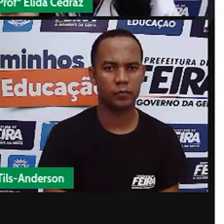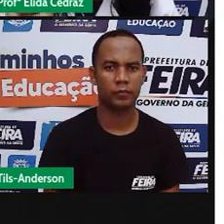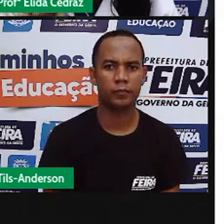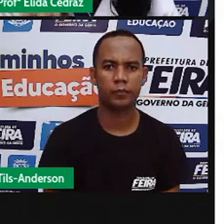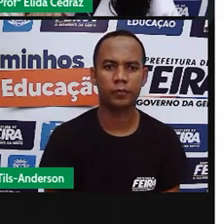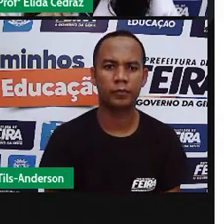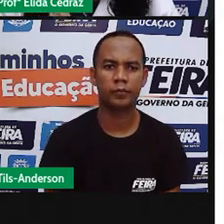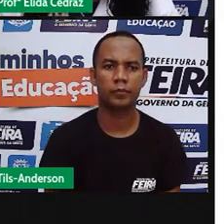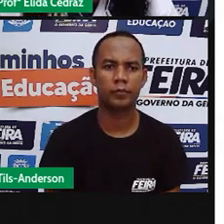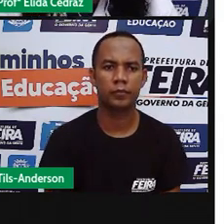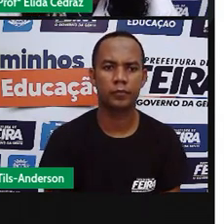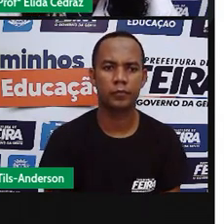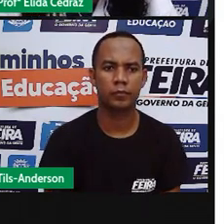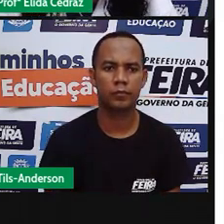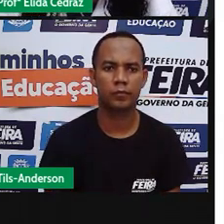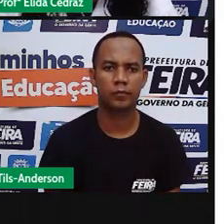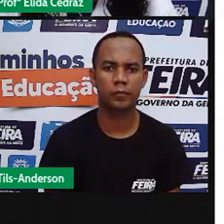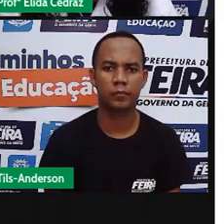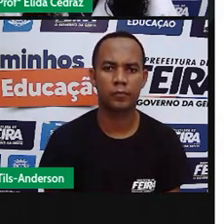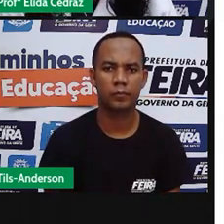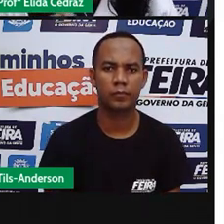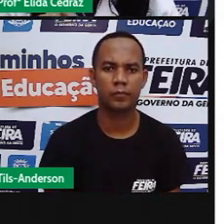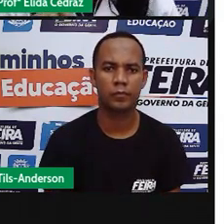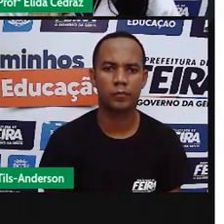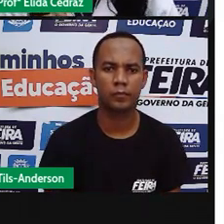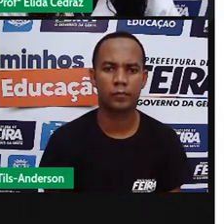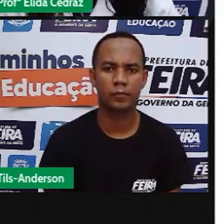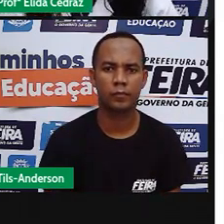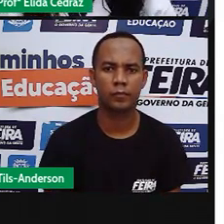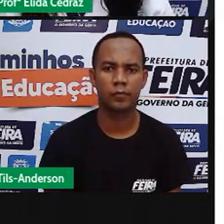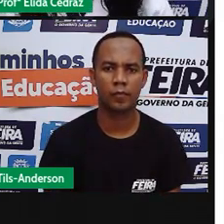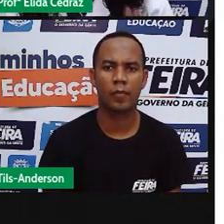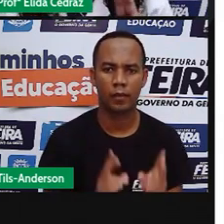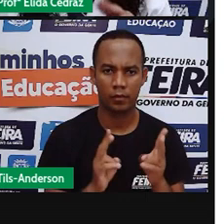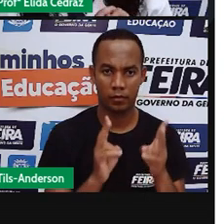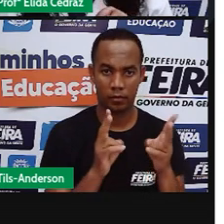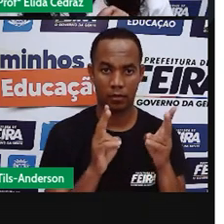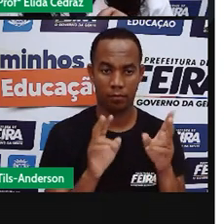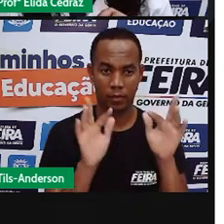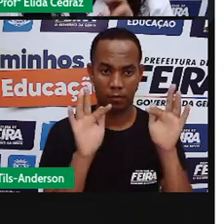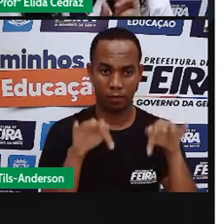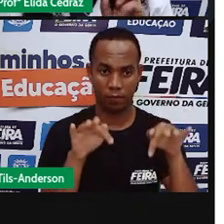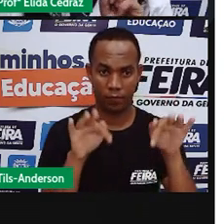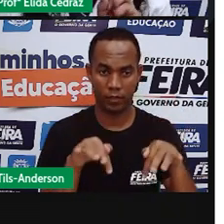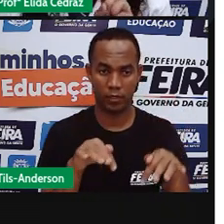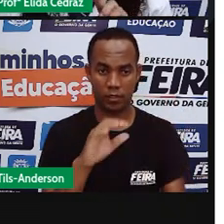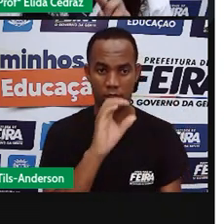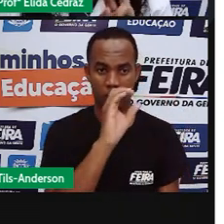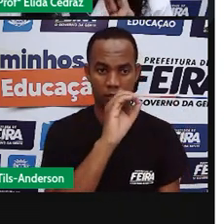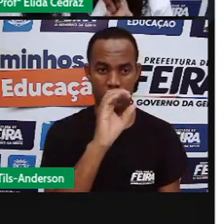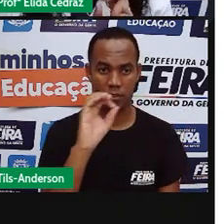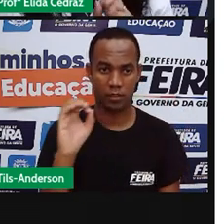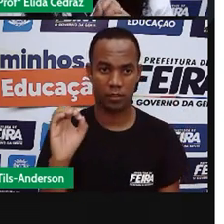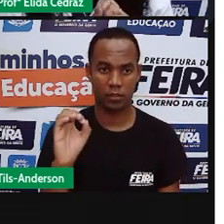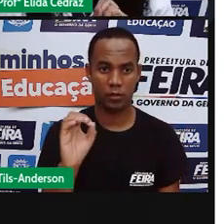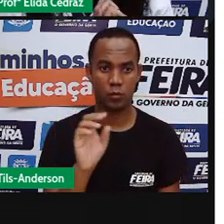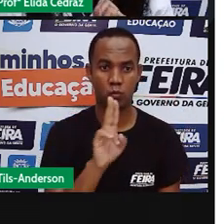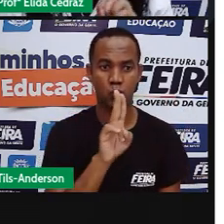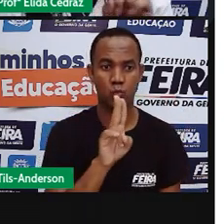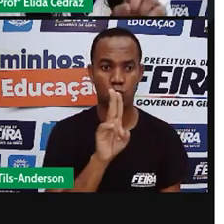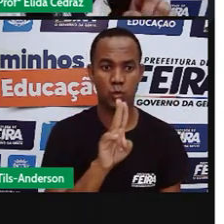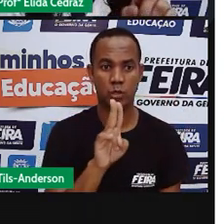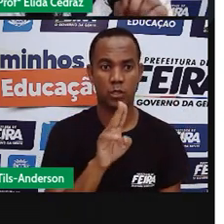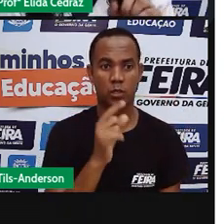0. Essa é a centena exata, todas as vezes que terminar com os dois zerinhos, na casa da unidade e na casa